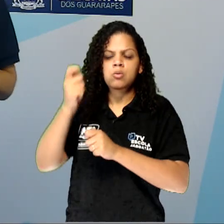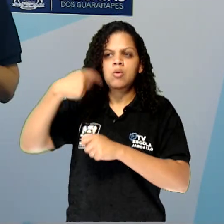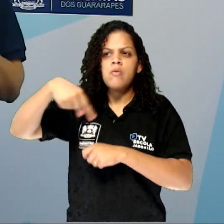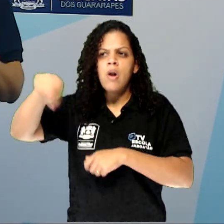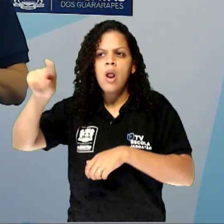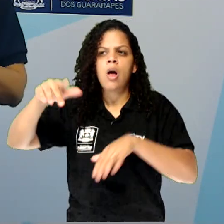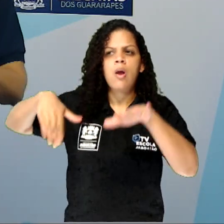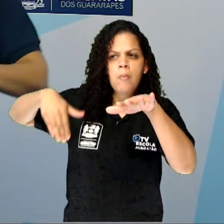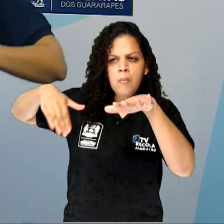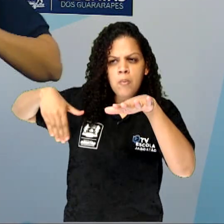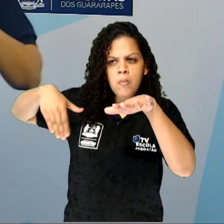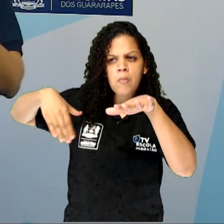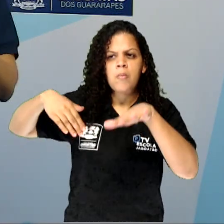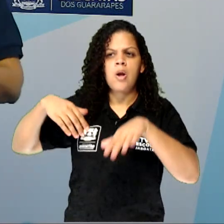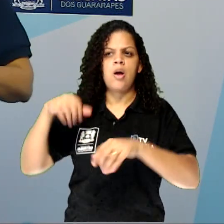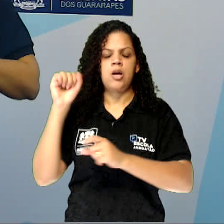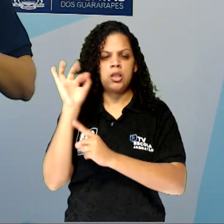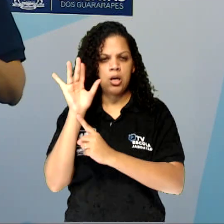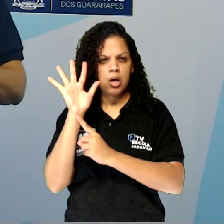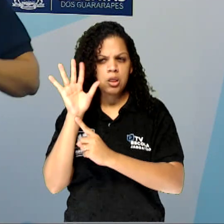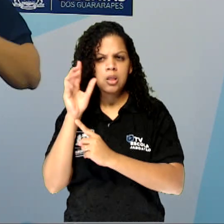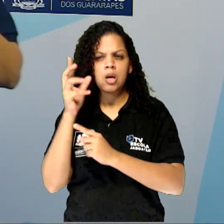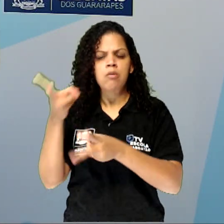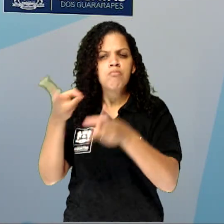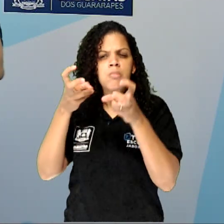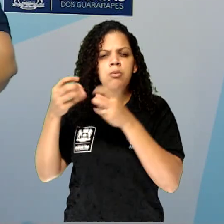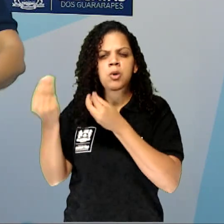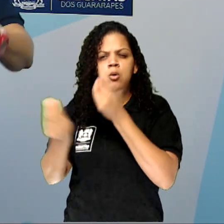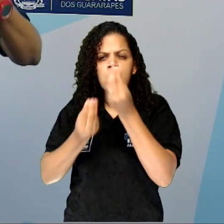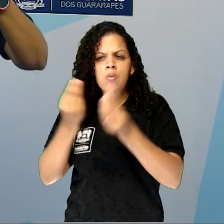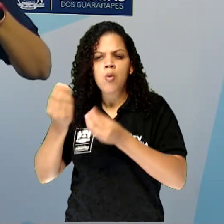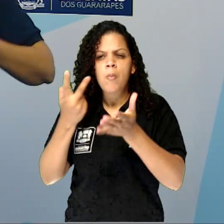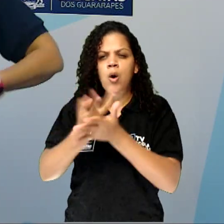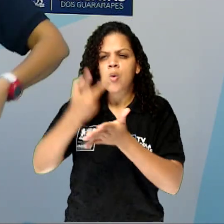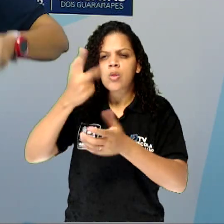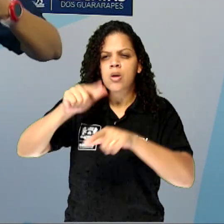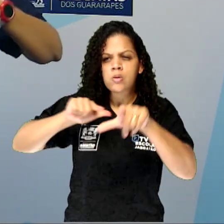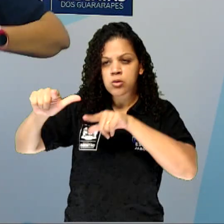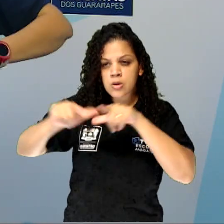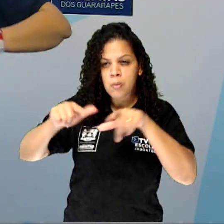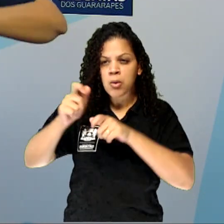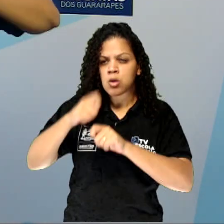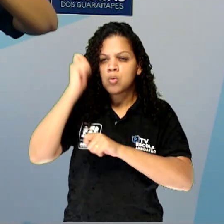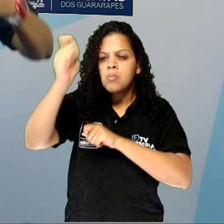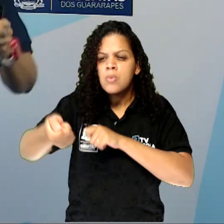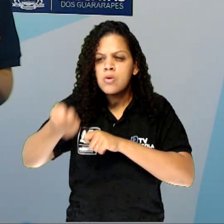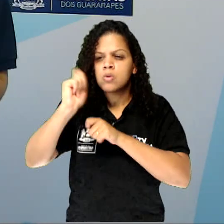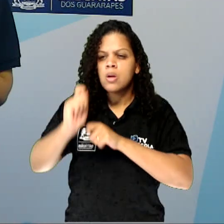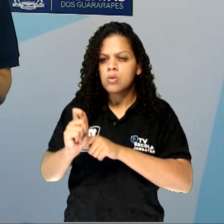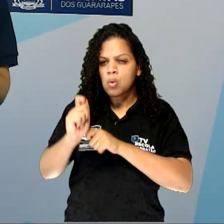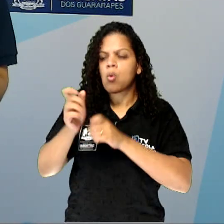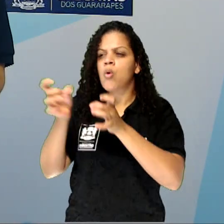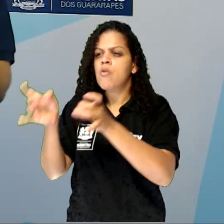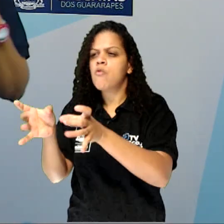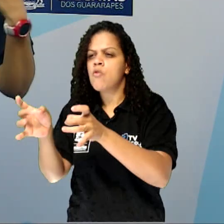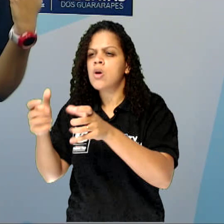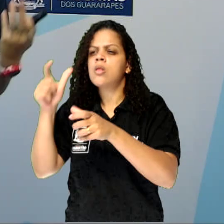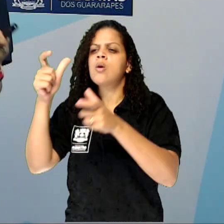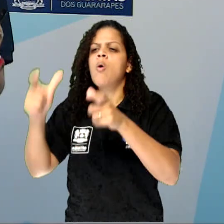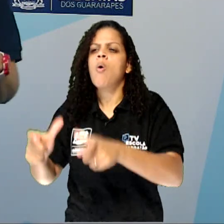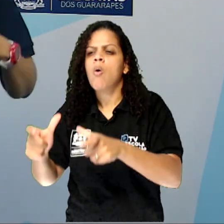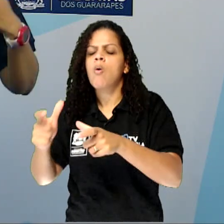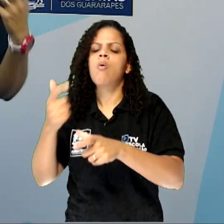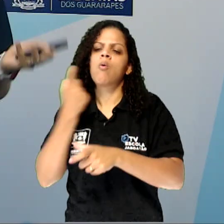exemplo, e vou ver como é esse movimento dos pescadores, onde é que eles vendem o peixe, enfim, eles podem